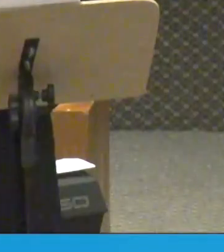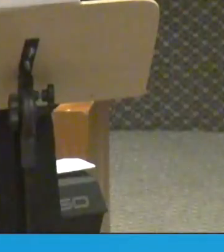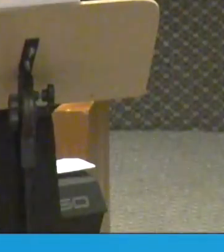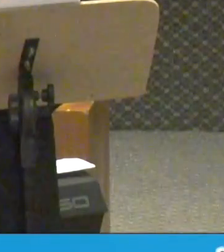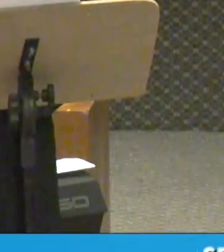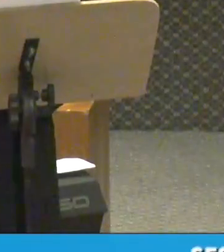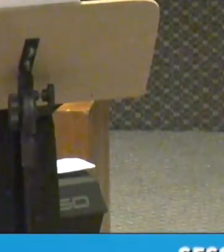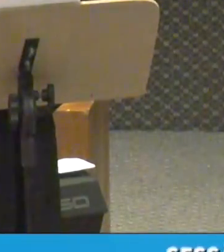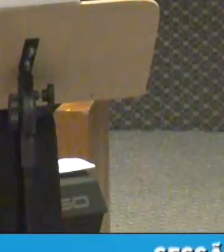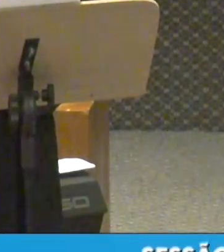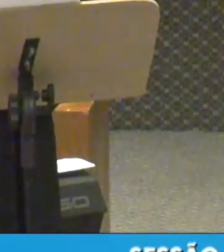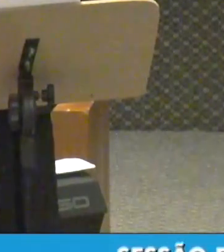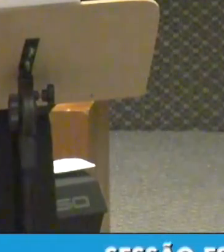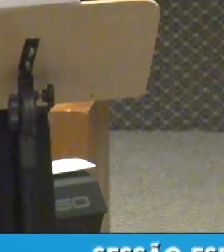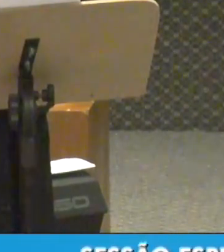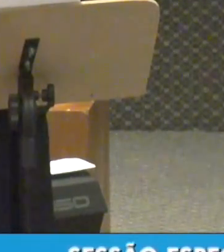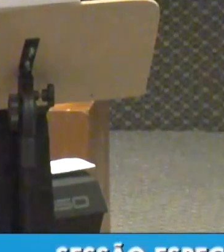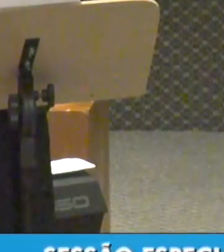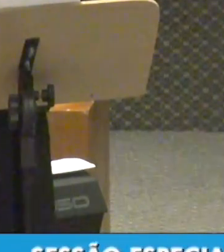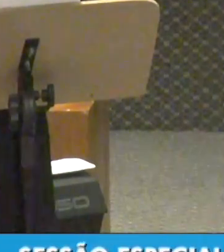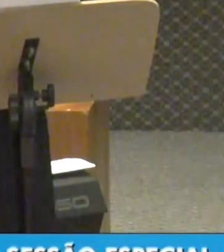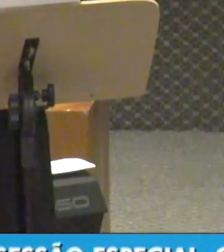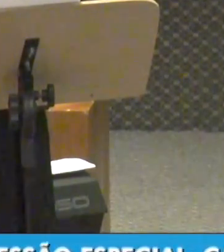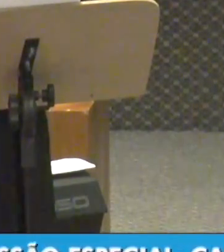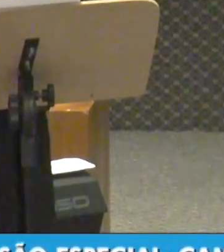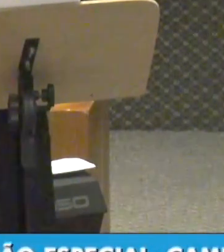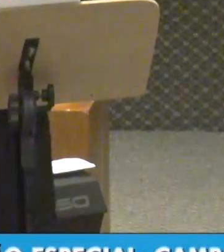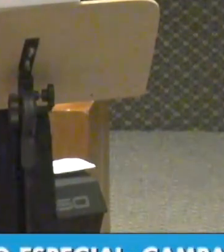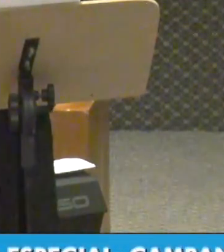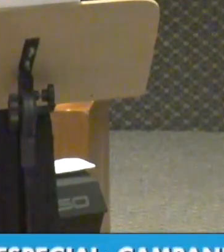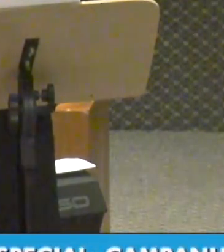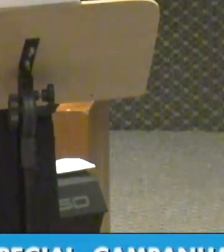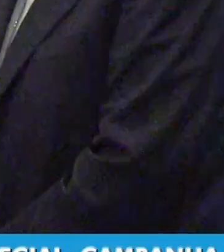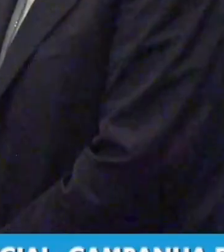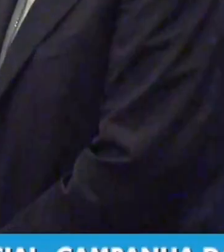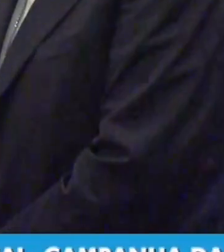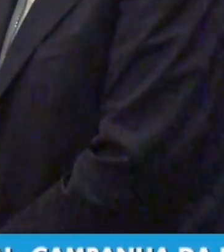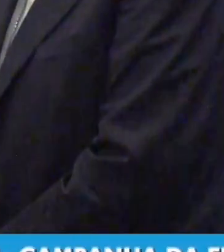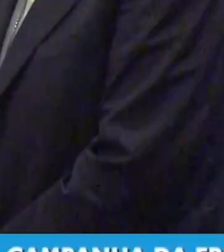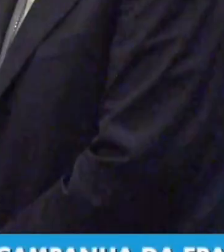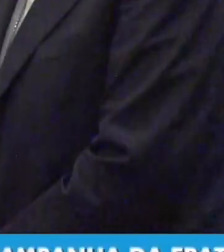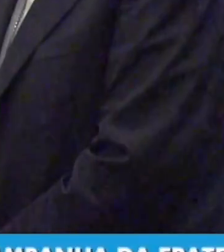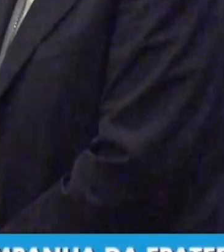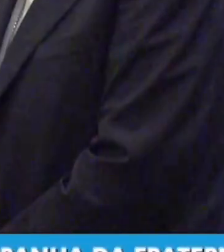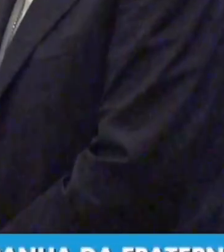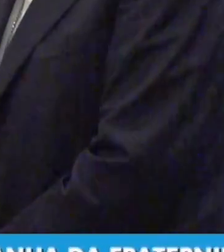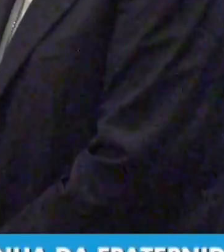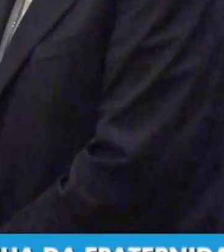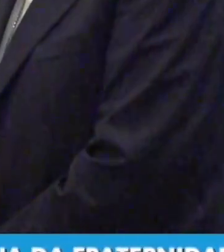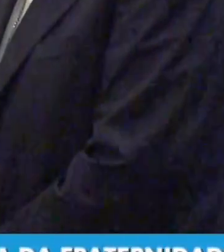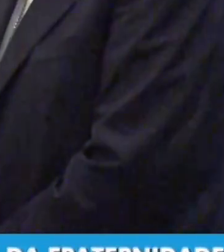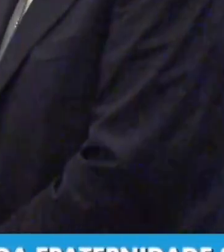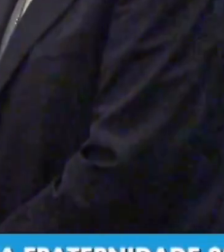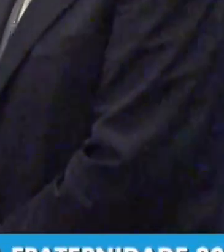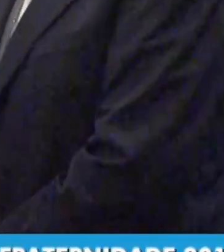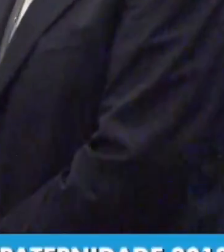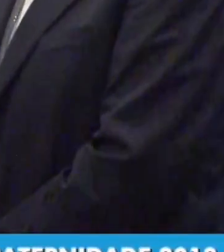a violência em sua terra. Levar a paz é compromisso do cristão.